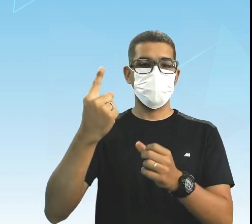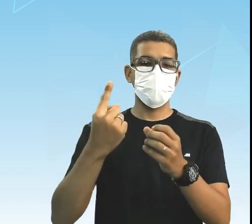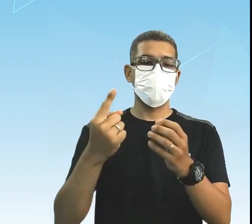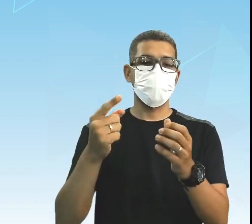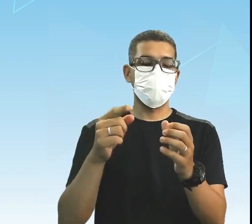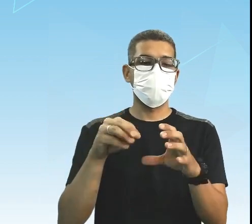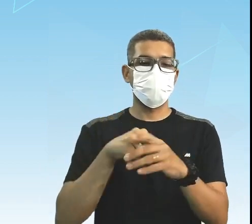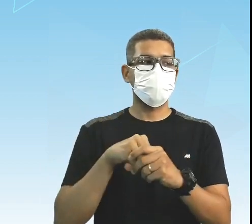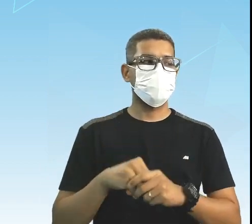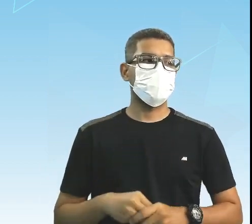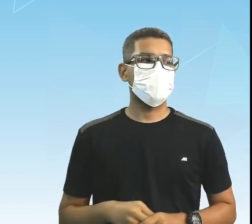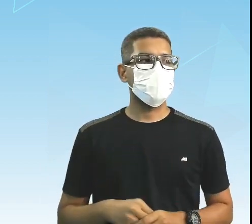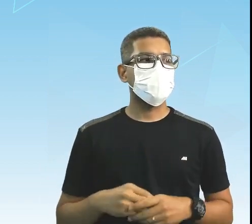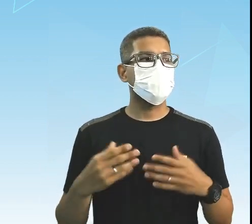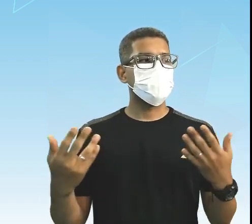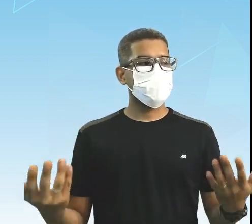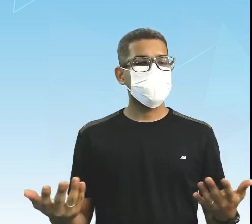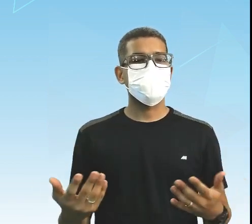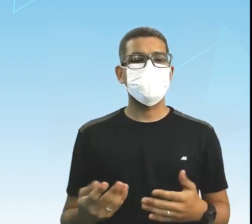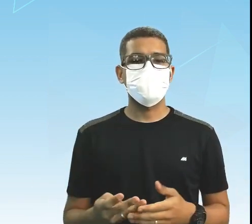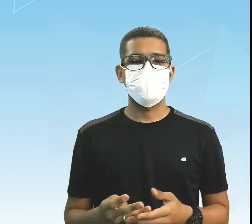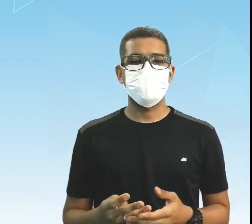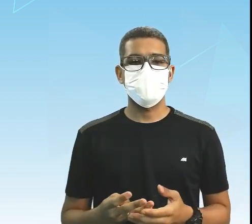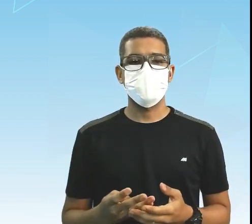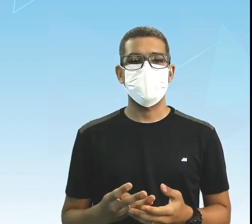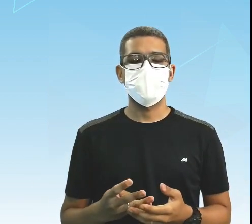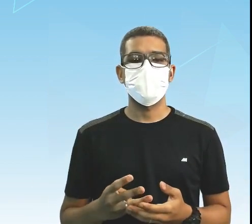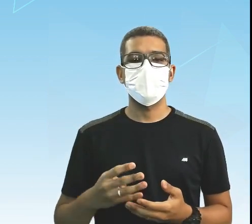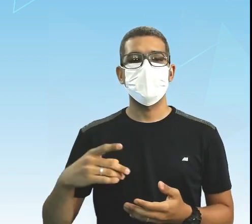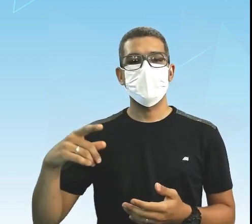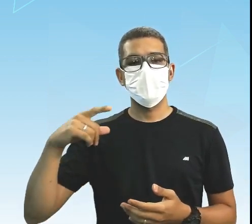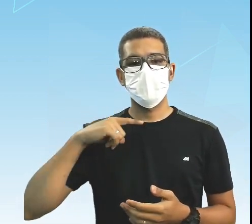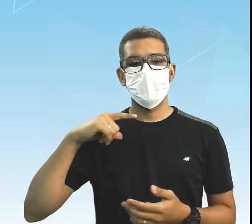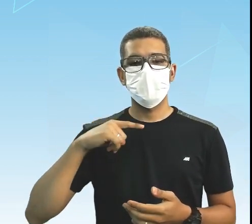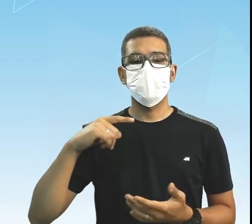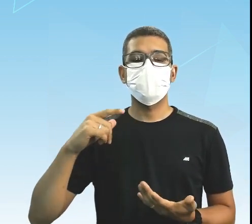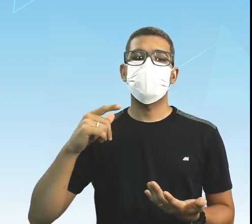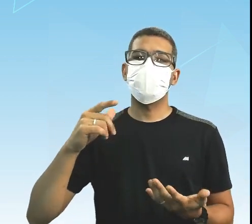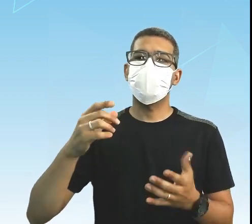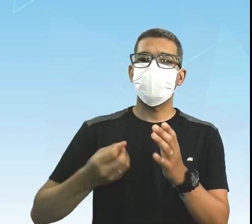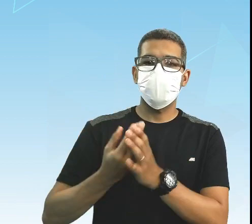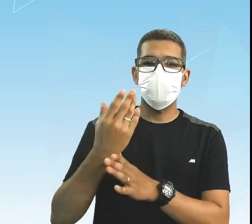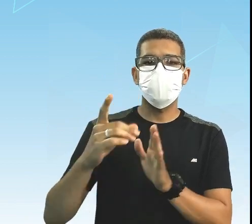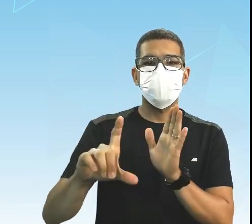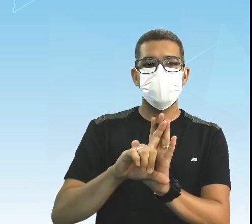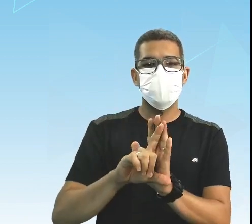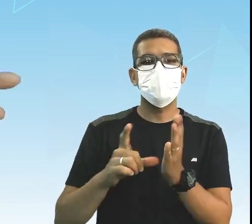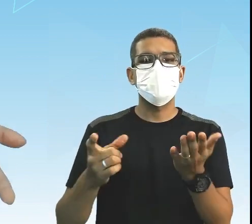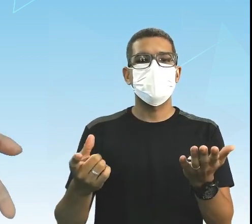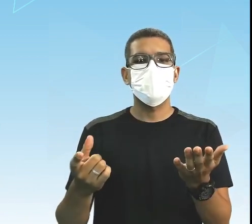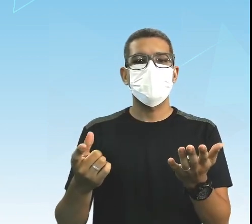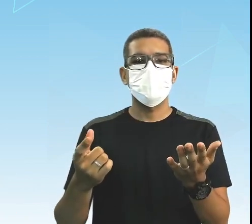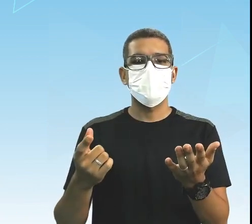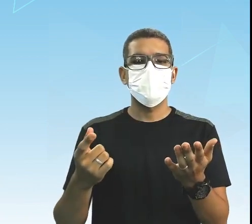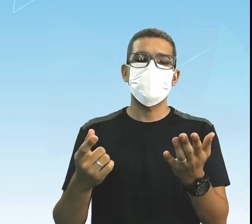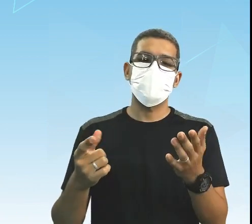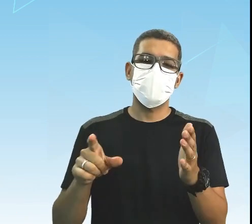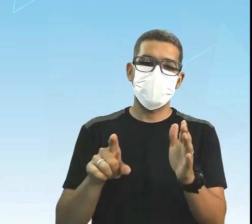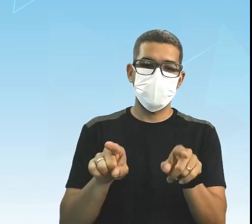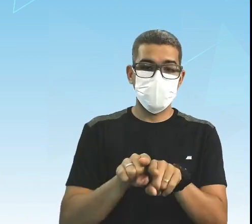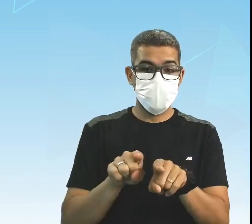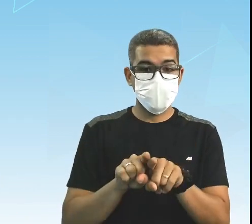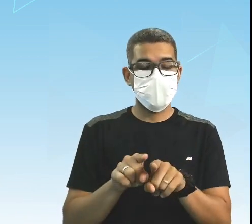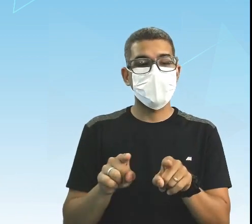de pessoas. Então, com isso, toda a administração, a criação das leis, a aplicação dos mesmos,